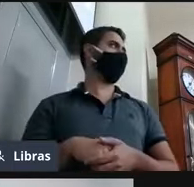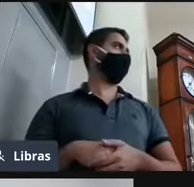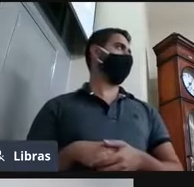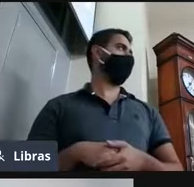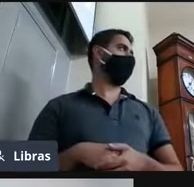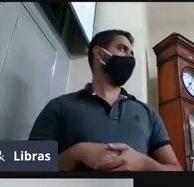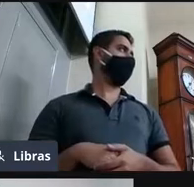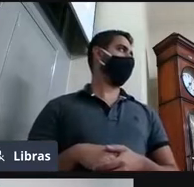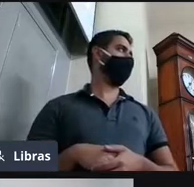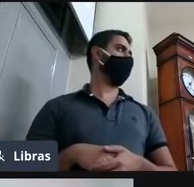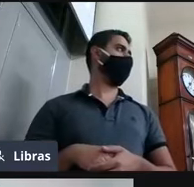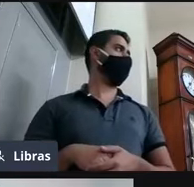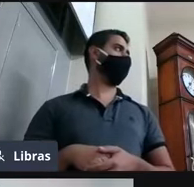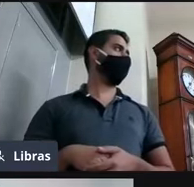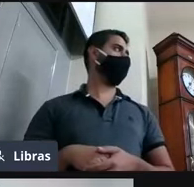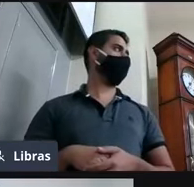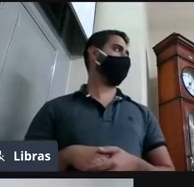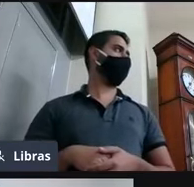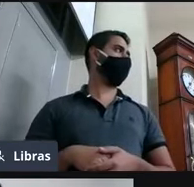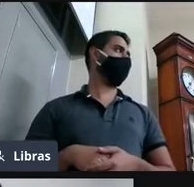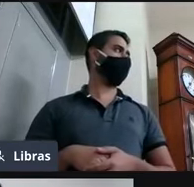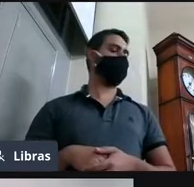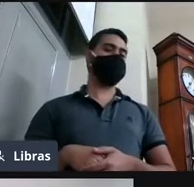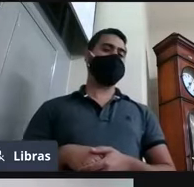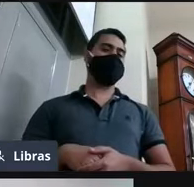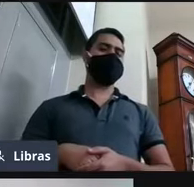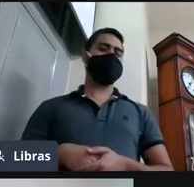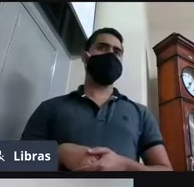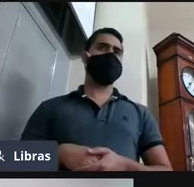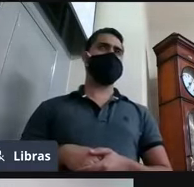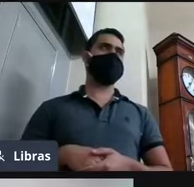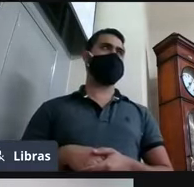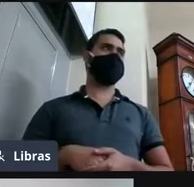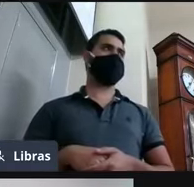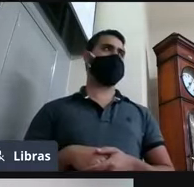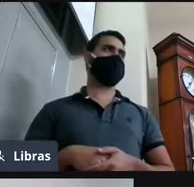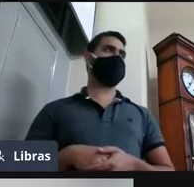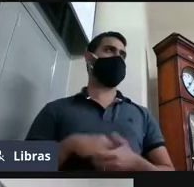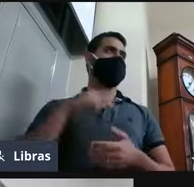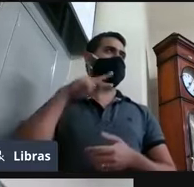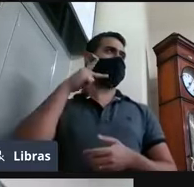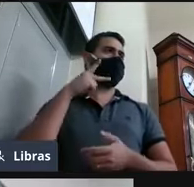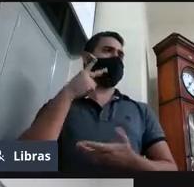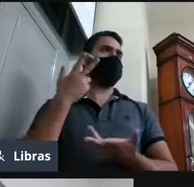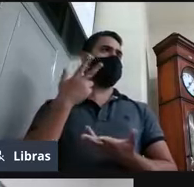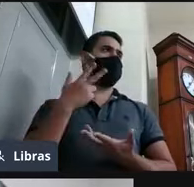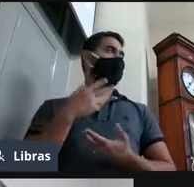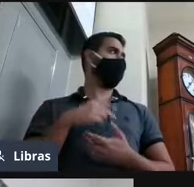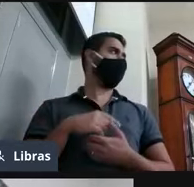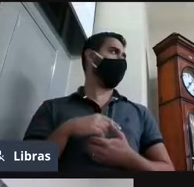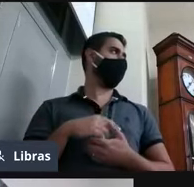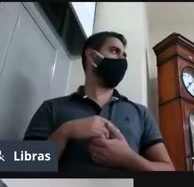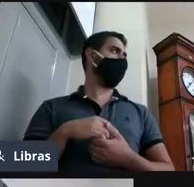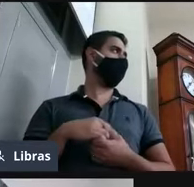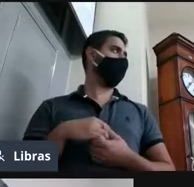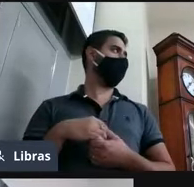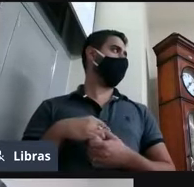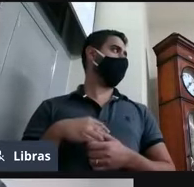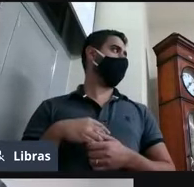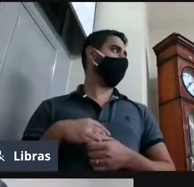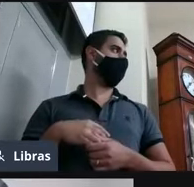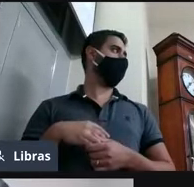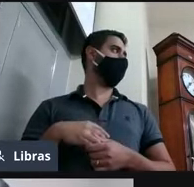constar em ata. Pois não, vereadora? Uma questão de ordem. Pois não. O vereador Silvio não pode votar. Mas ele não votou. Não,